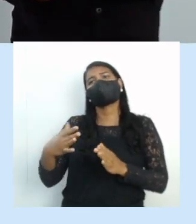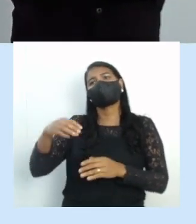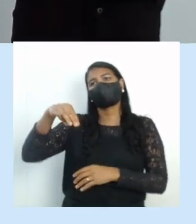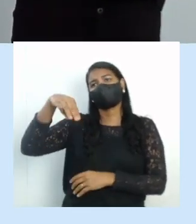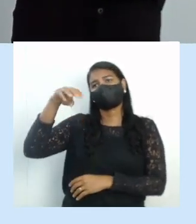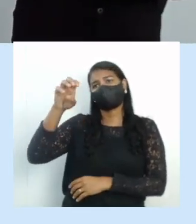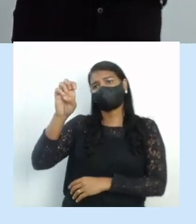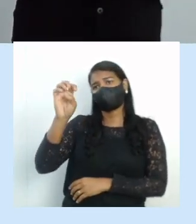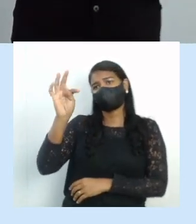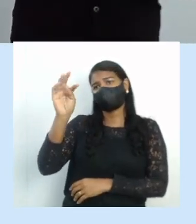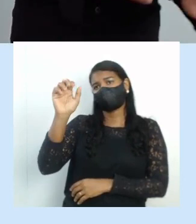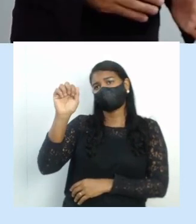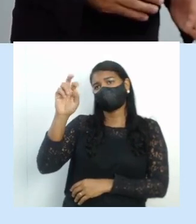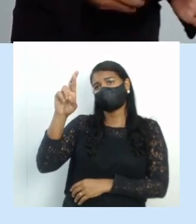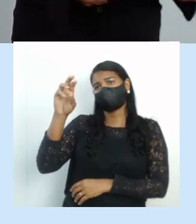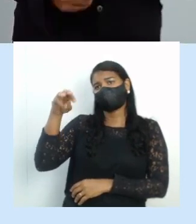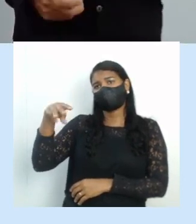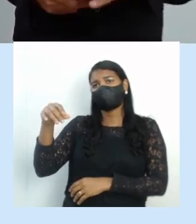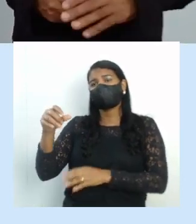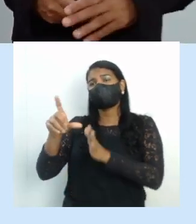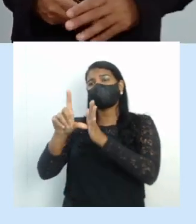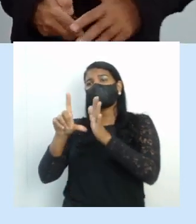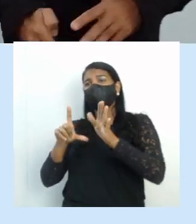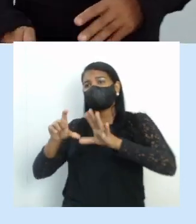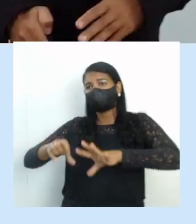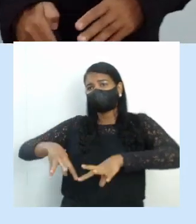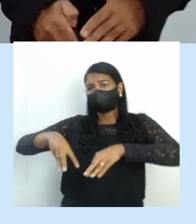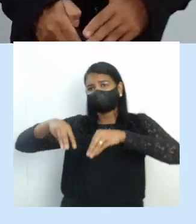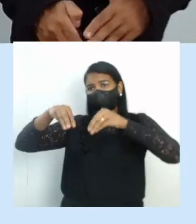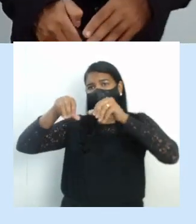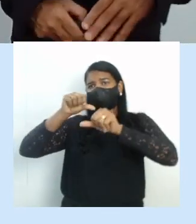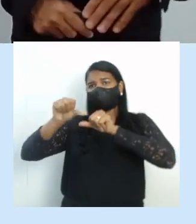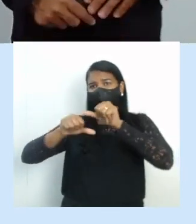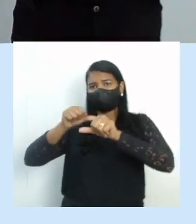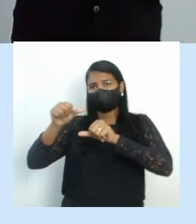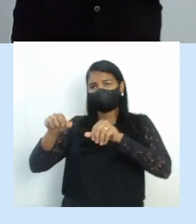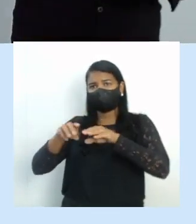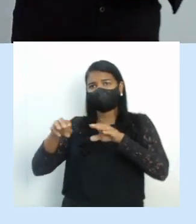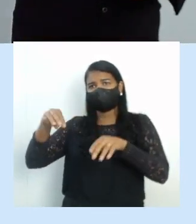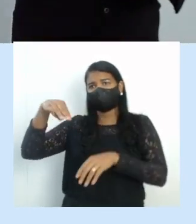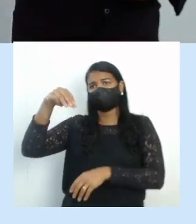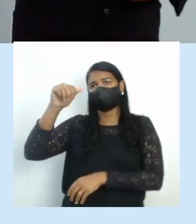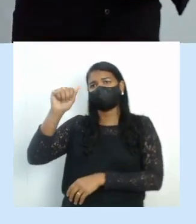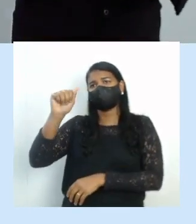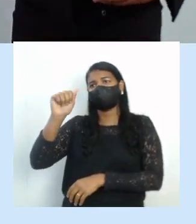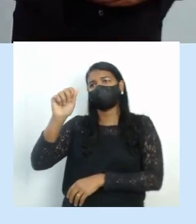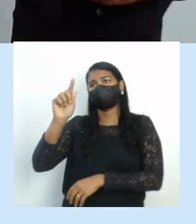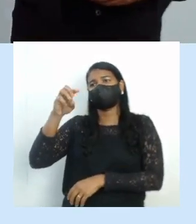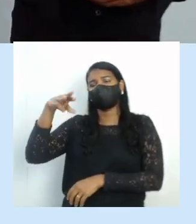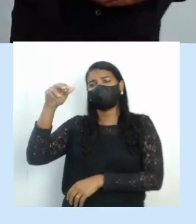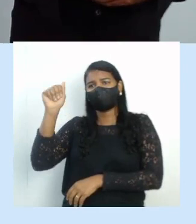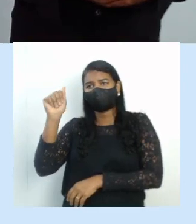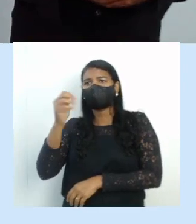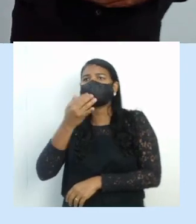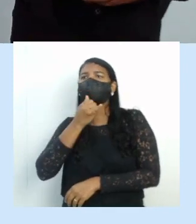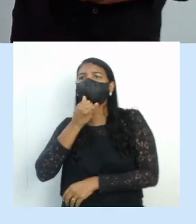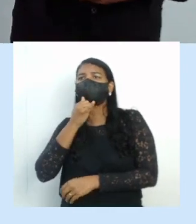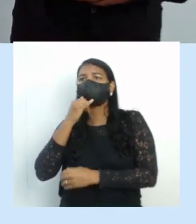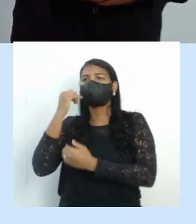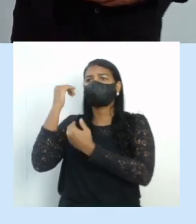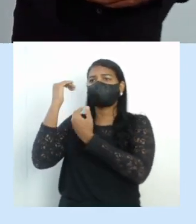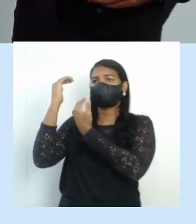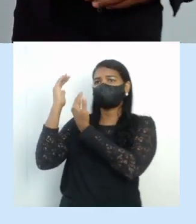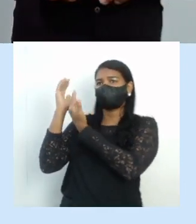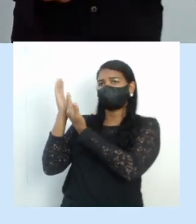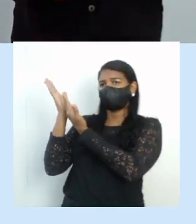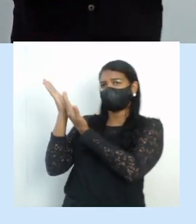metamorfismo, antes de derreterem e virarem magma. Então a gente tem esses exemplos aí, né,